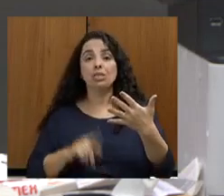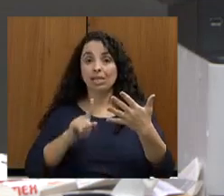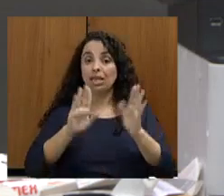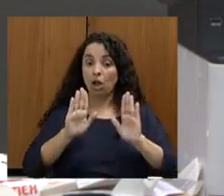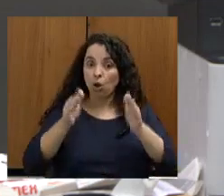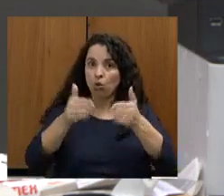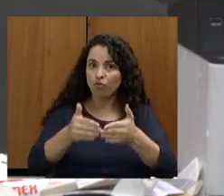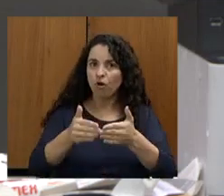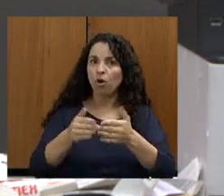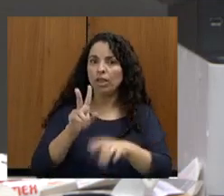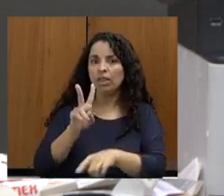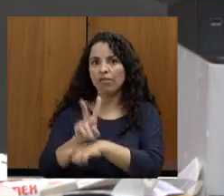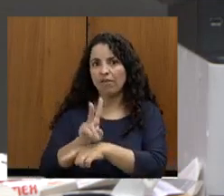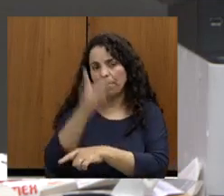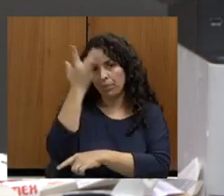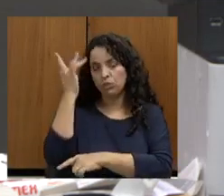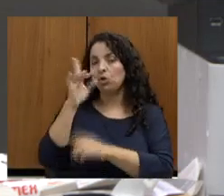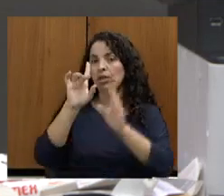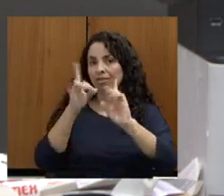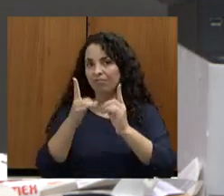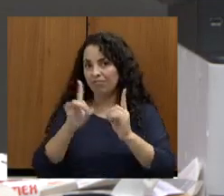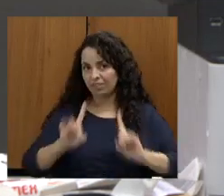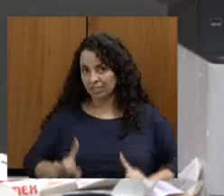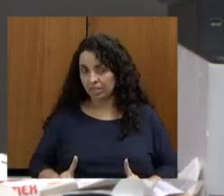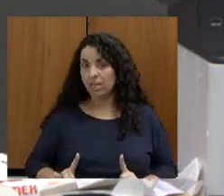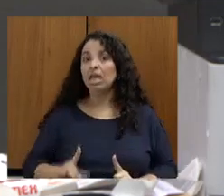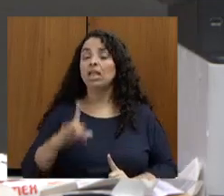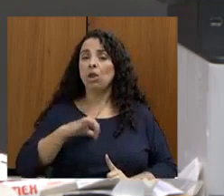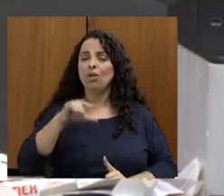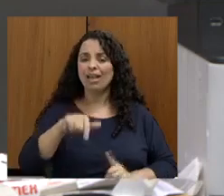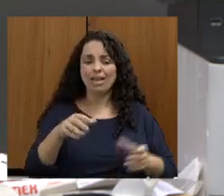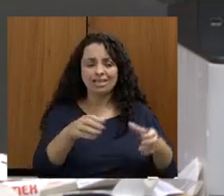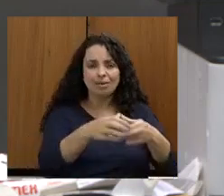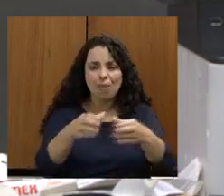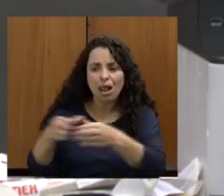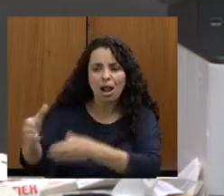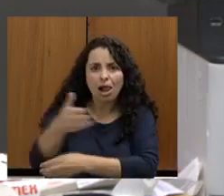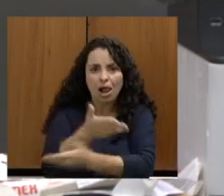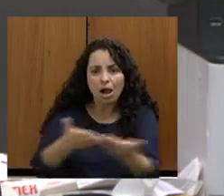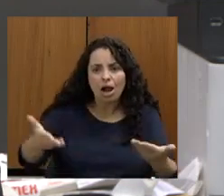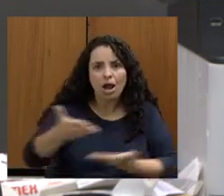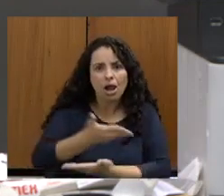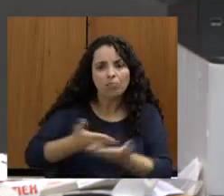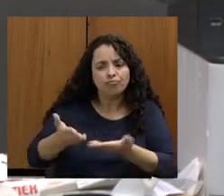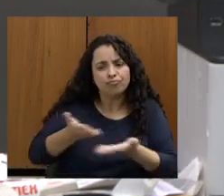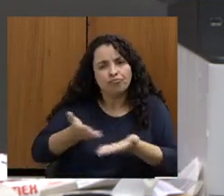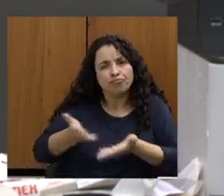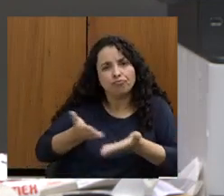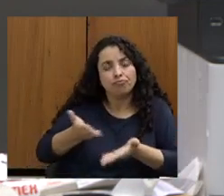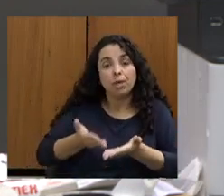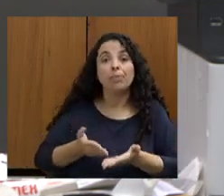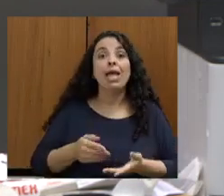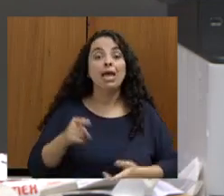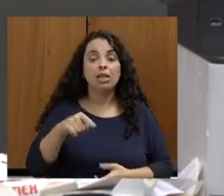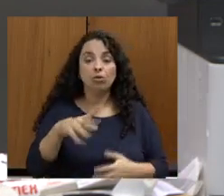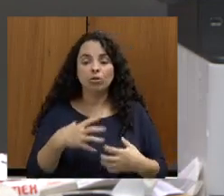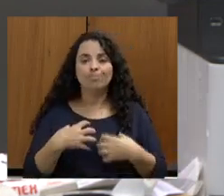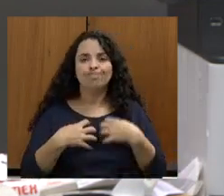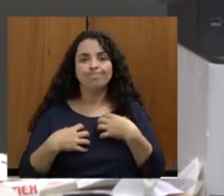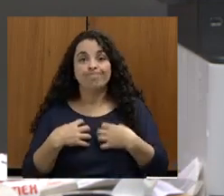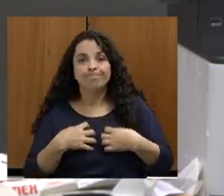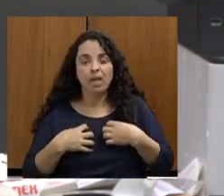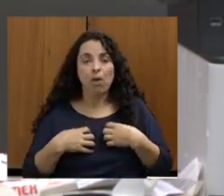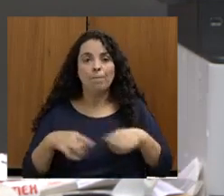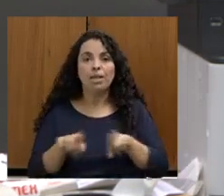Então, gente tem essa rede bem articulada hoje em dia e a gente foi provocado por essa rede para tomar providência, para